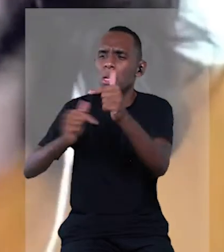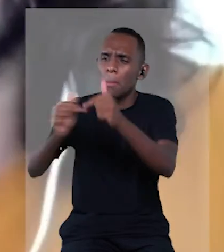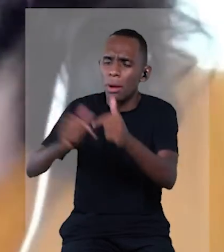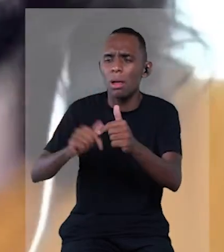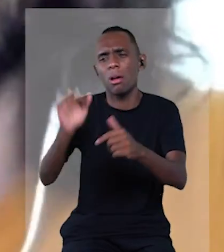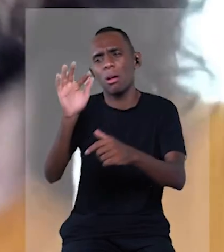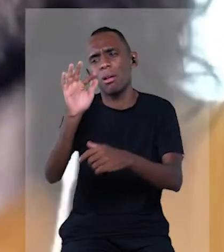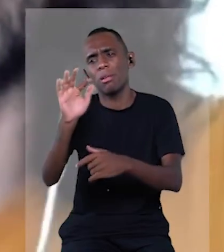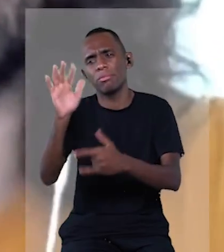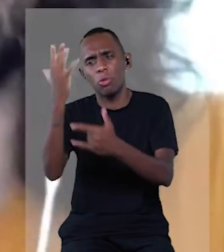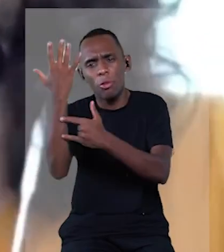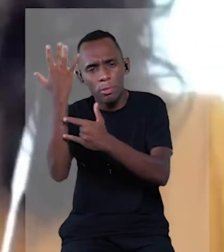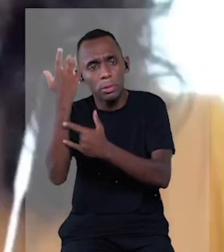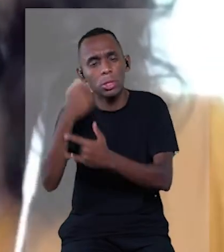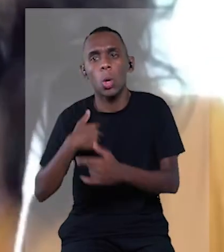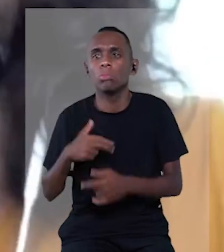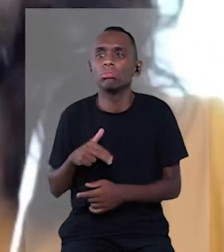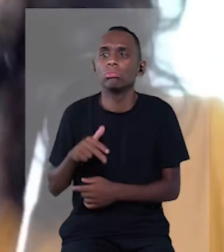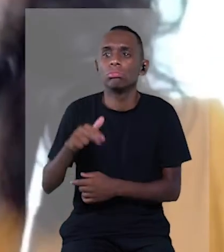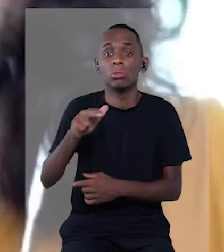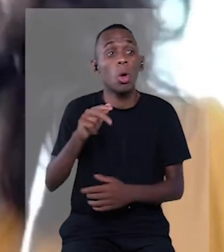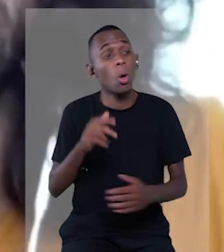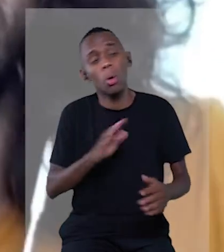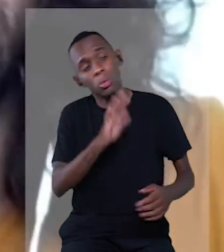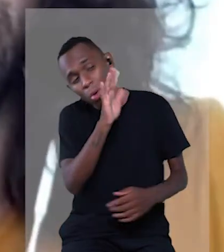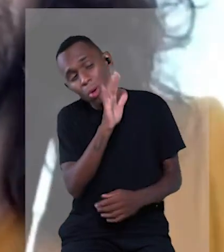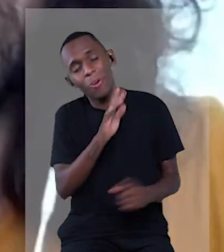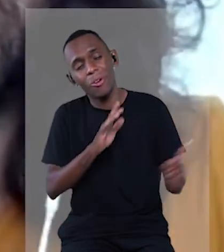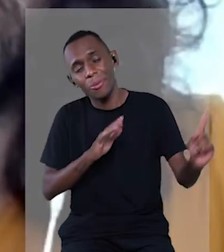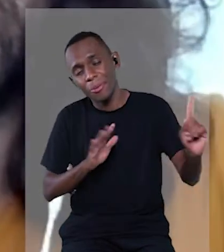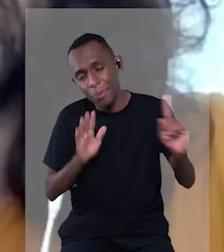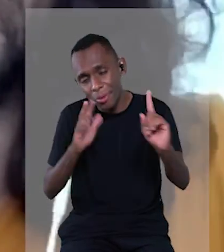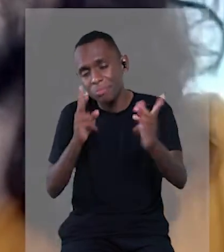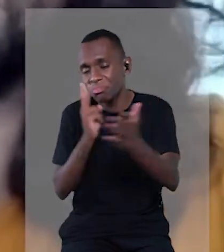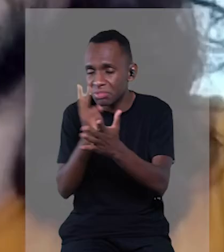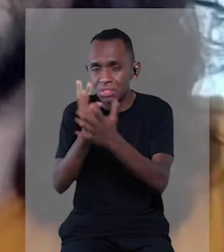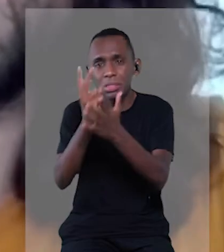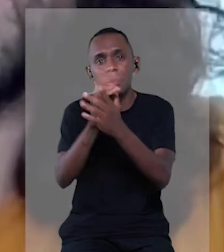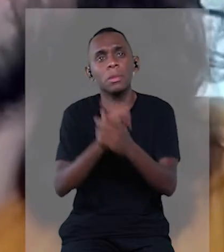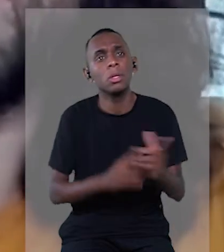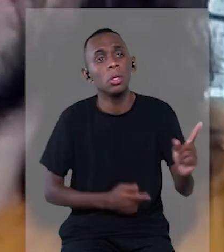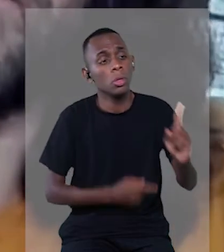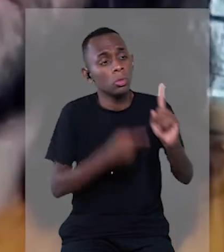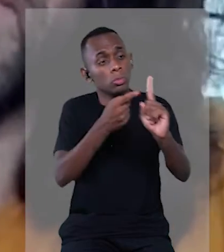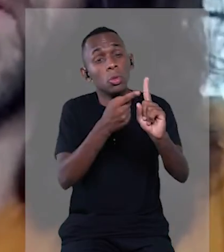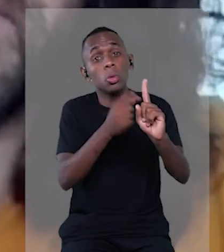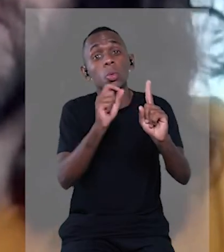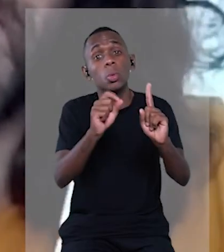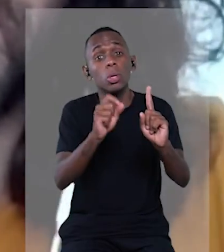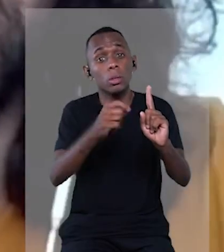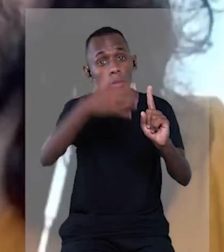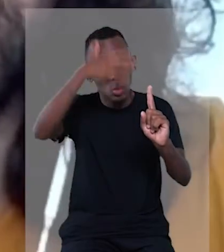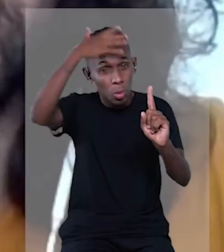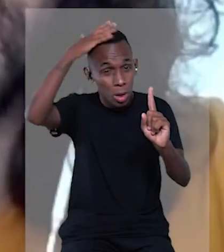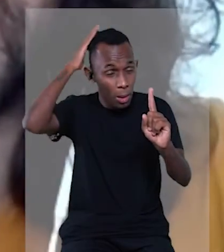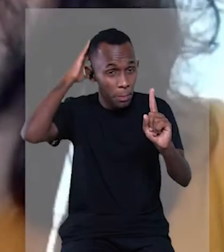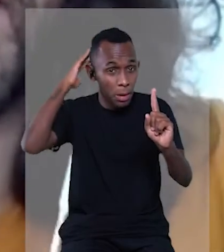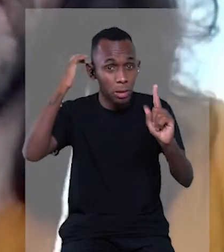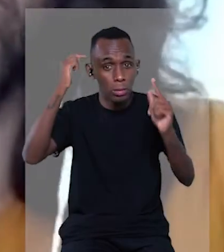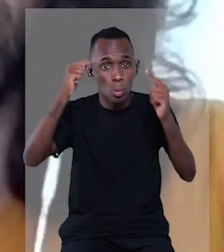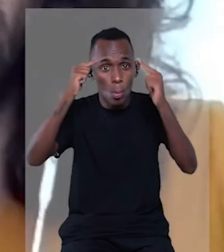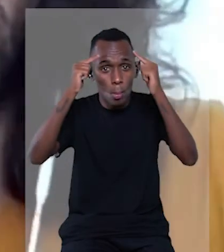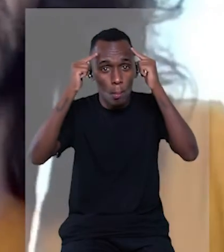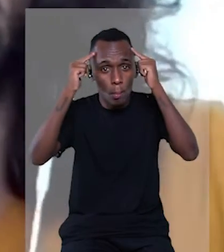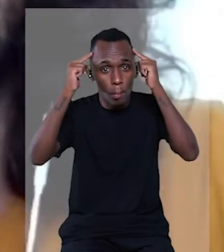ia para o trabalho, eu ia para a faculdade, sempre subia o morro, encontrava com ela. E aí, nas últimas vezes que eu a vi, o cabelo dela